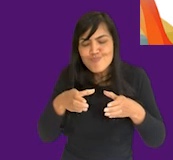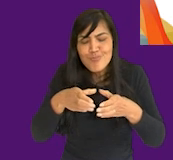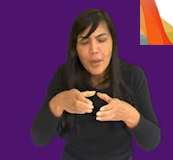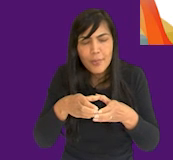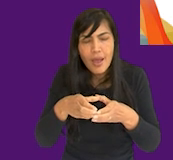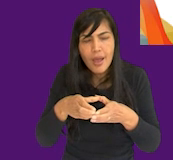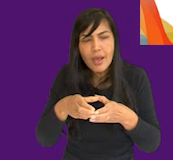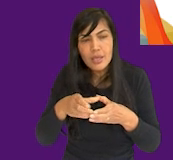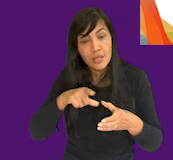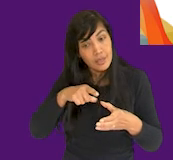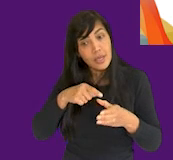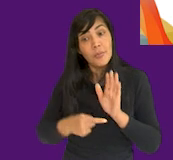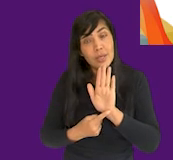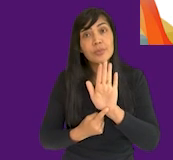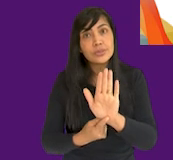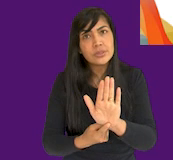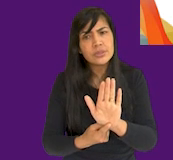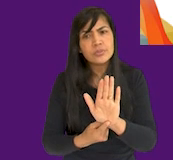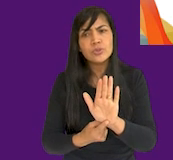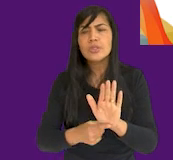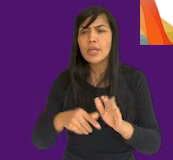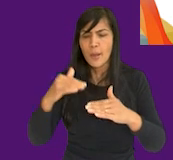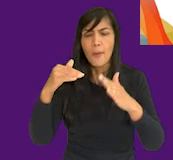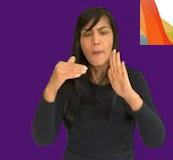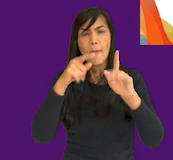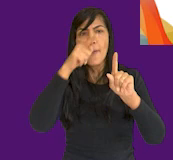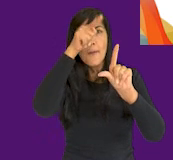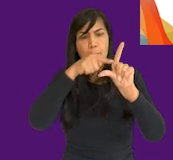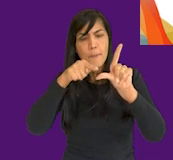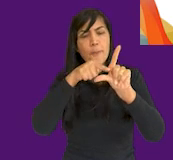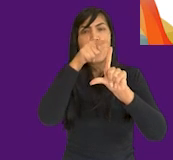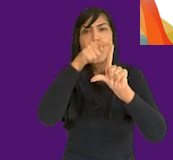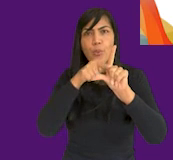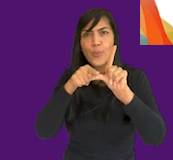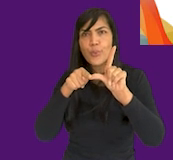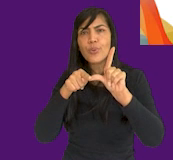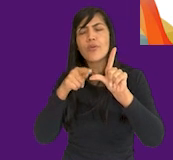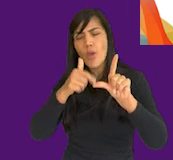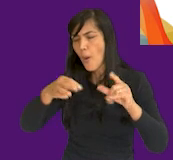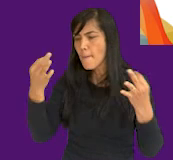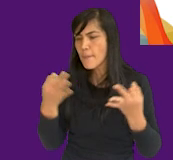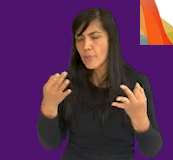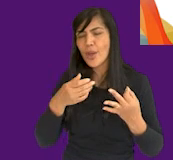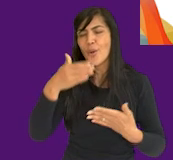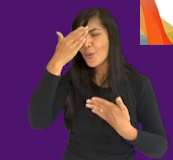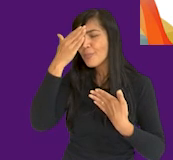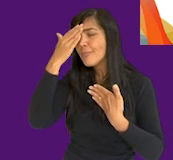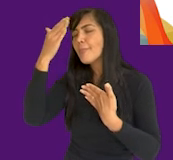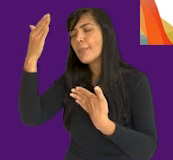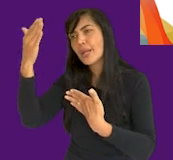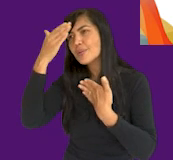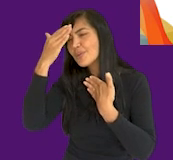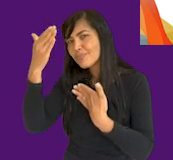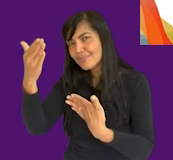equipes e garantimos que as equipes estão produzindo resultados no nível desejado também excelente